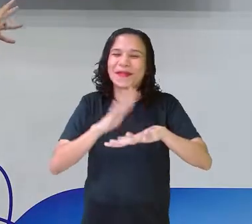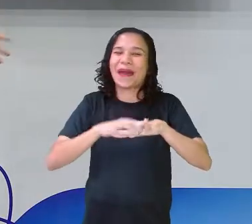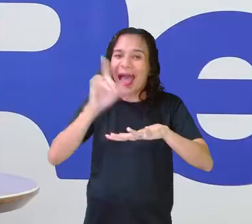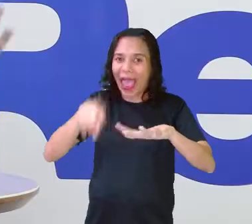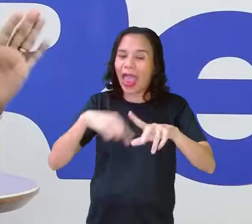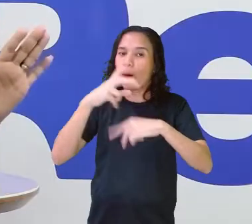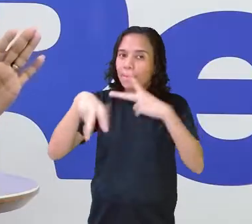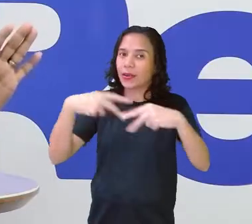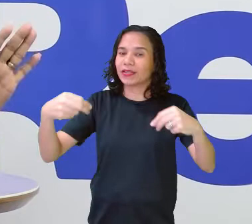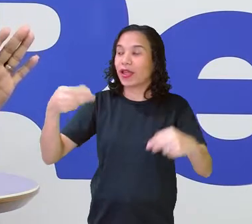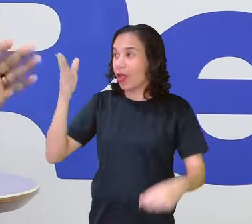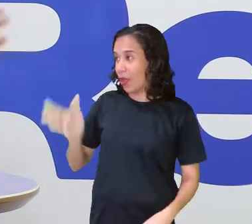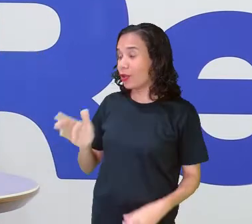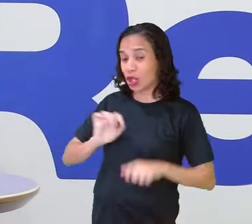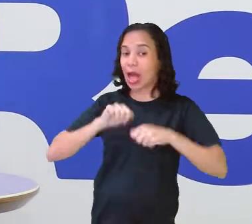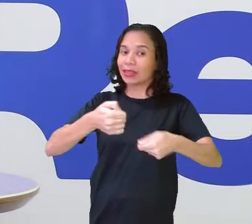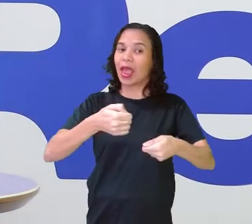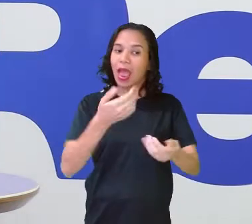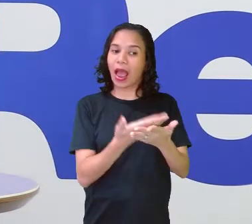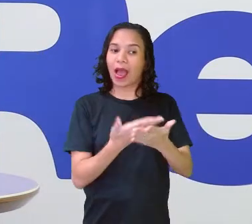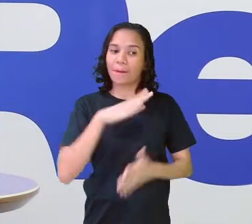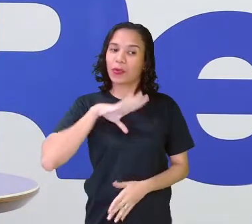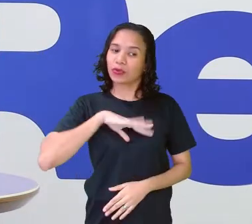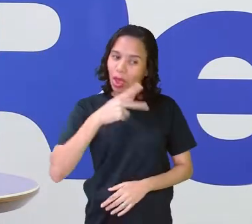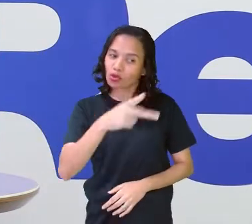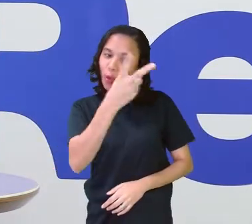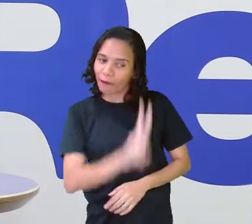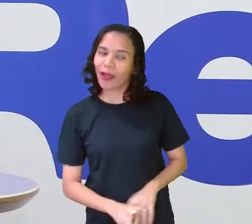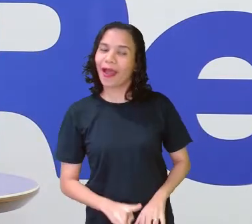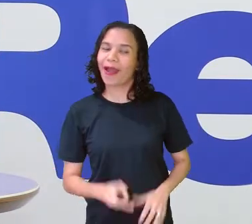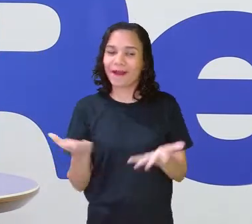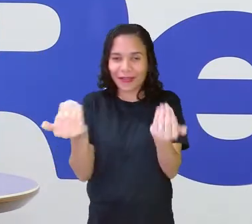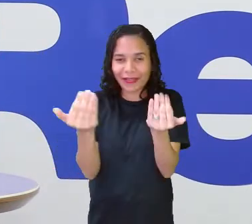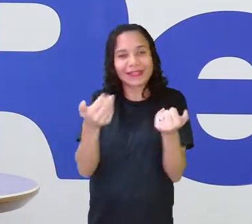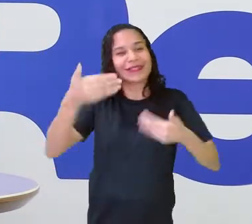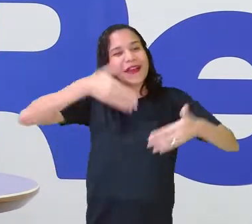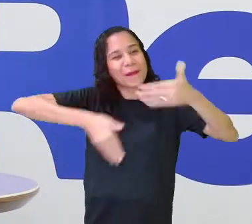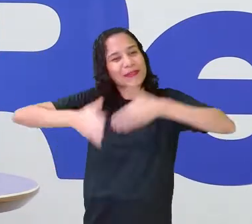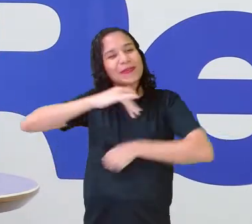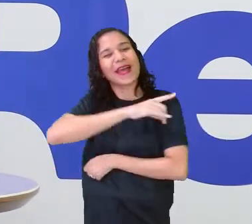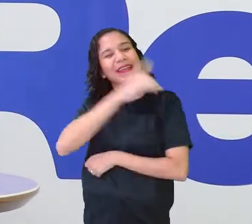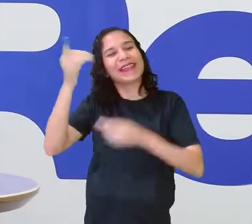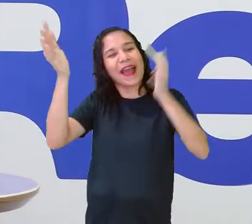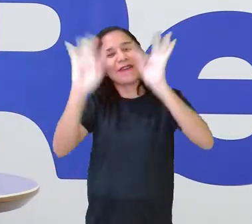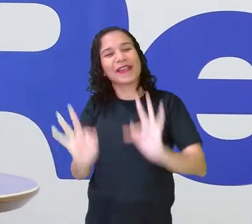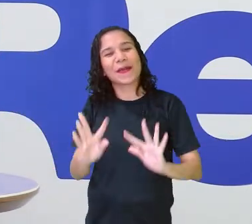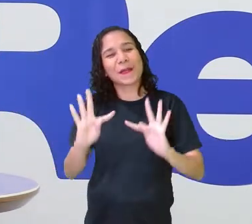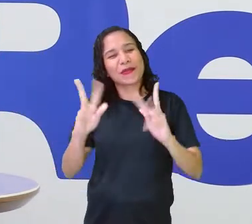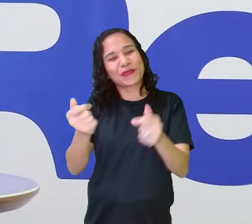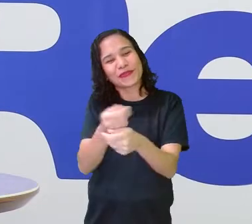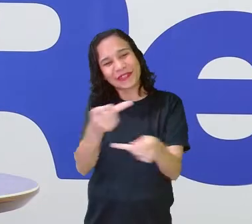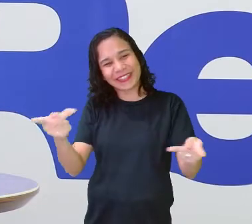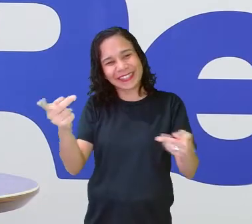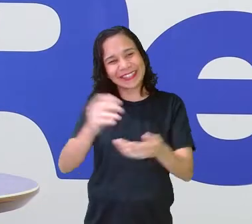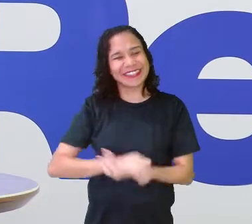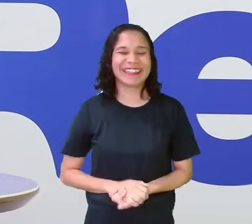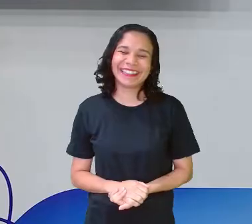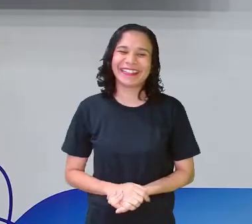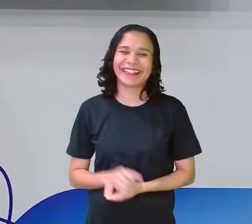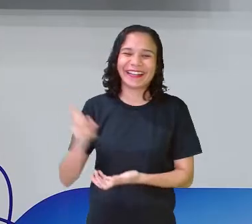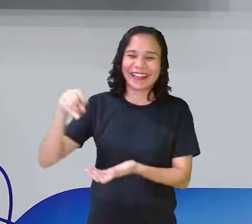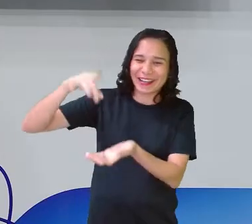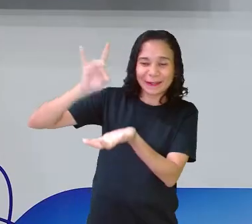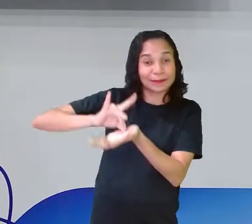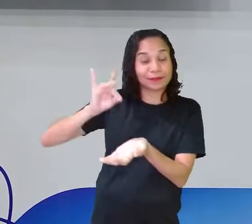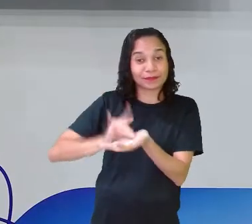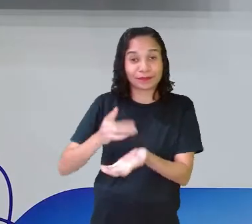dei o meu, já está pago. Olha aí, né? já está pago. Agora é sua vez. Vamos Pronto. participar e feliz dia para todos vocês aí, tá certo? É isso